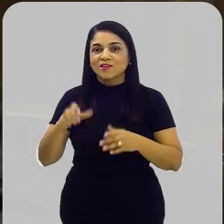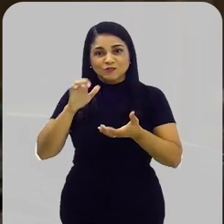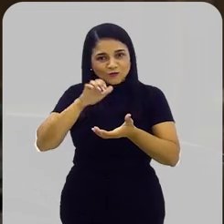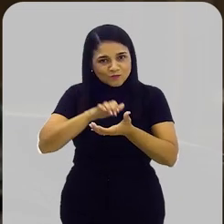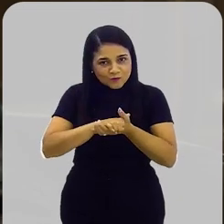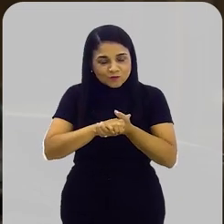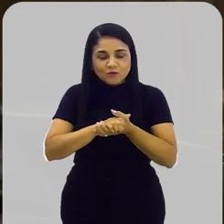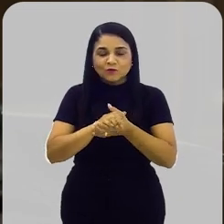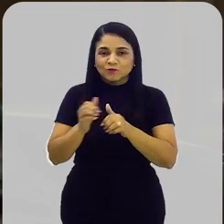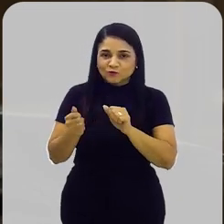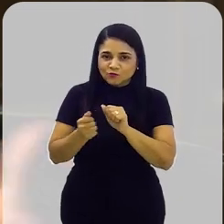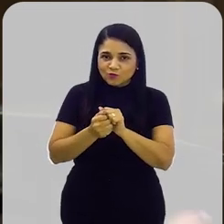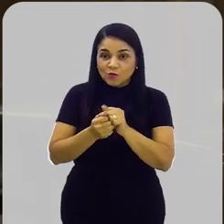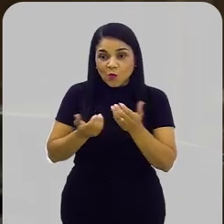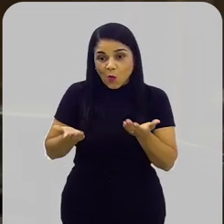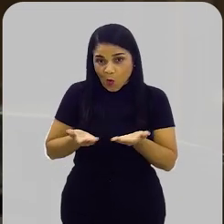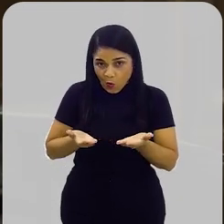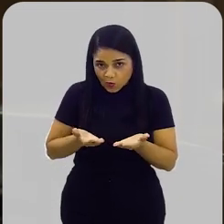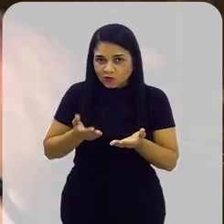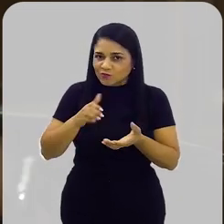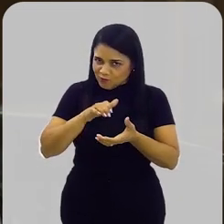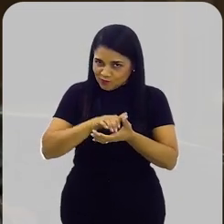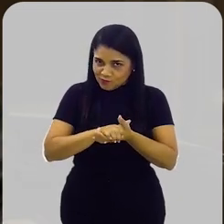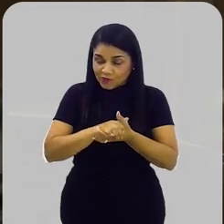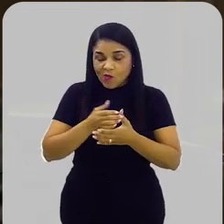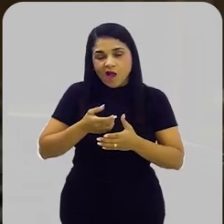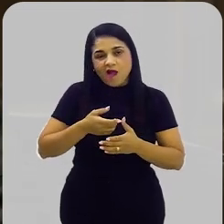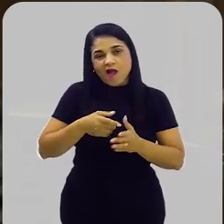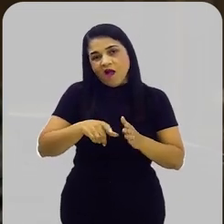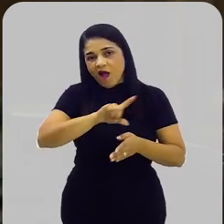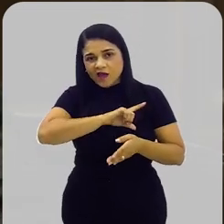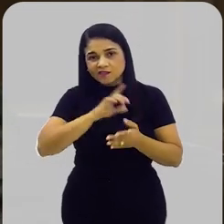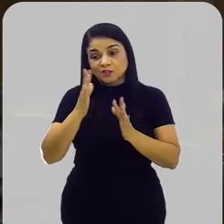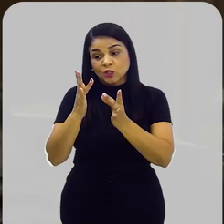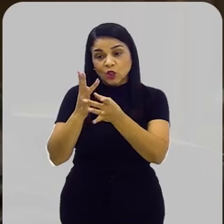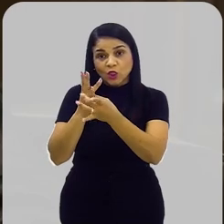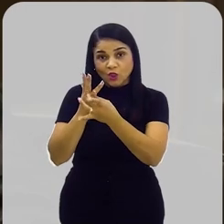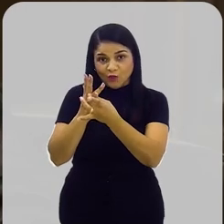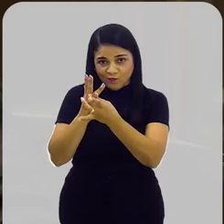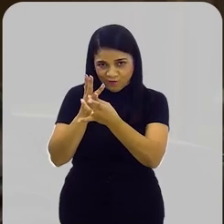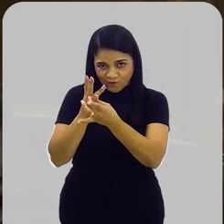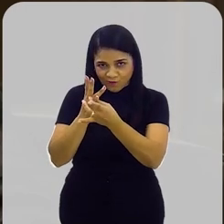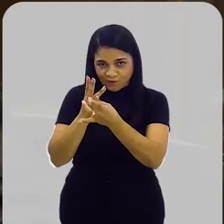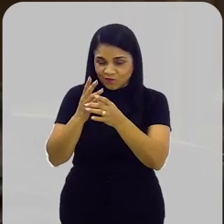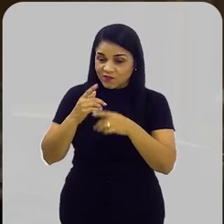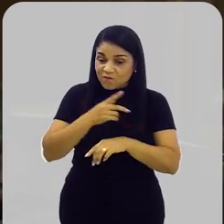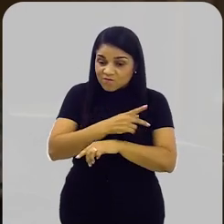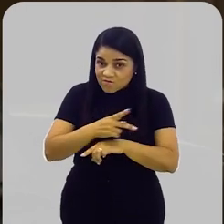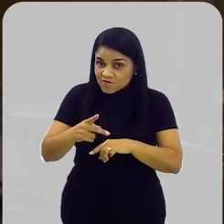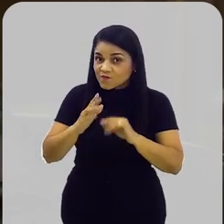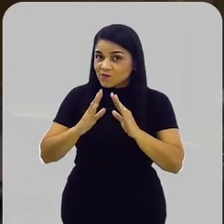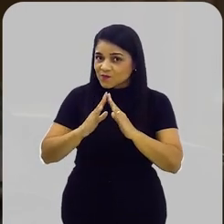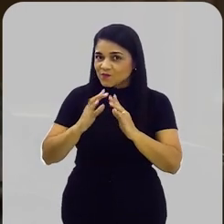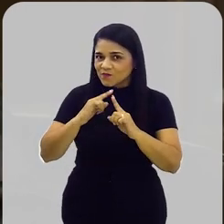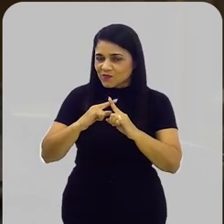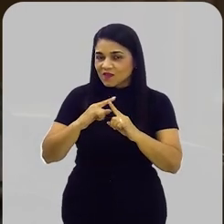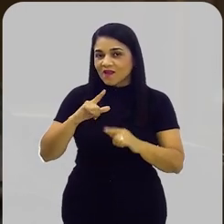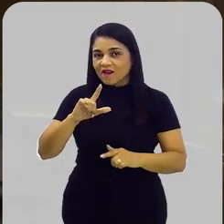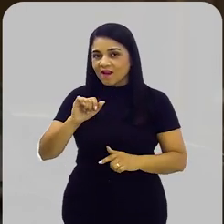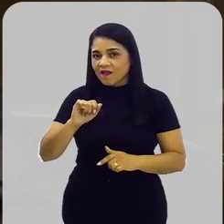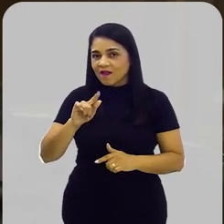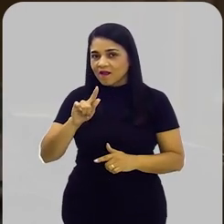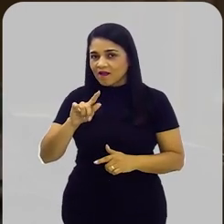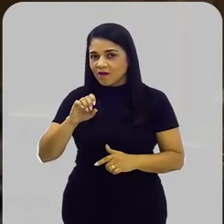meu esposo, né? Que atualmente é meu esposo, mas antes era meu noivo. E lá no mesmo dia eu me lembro